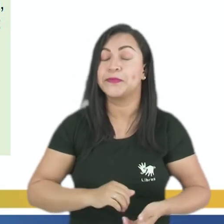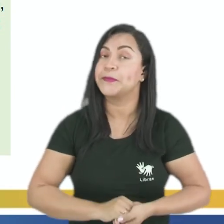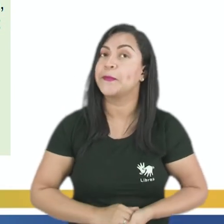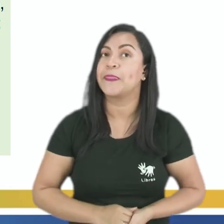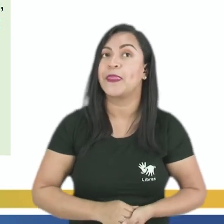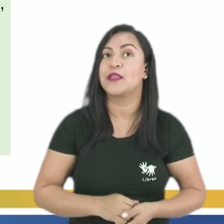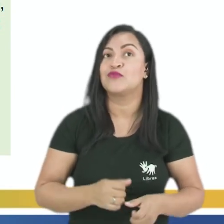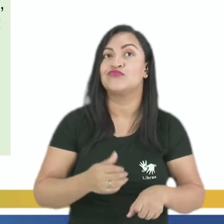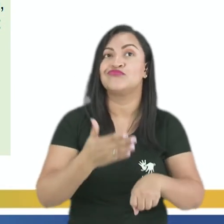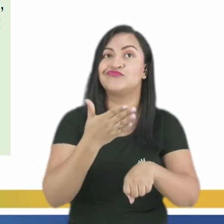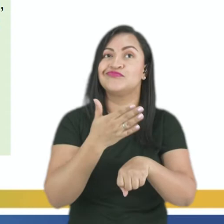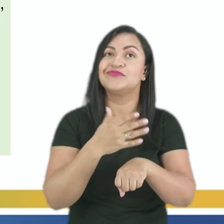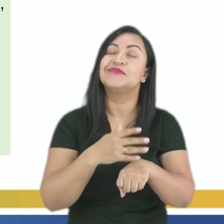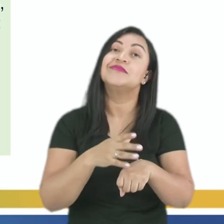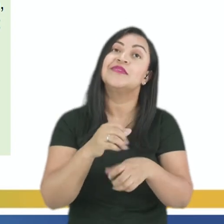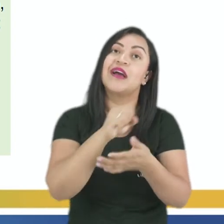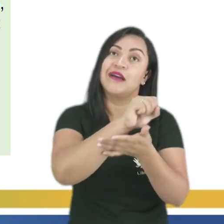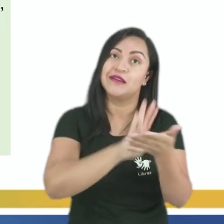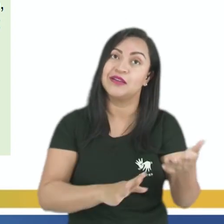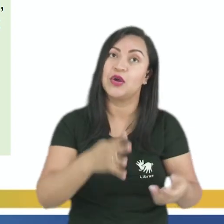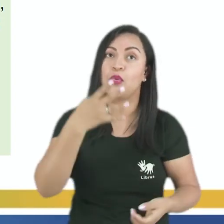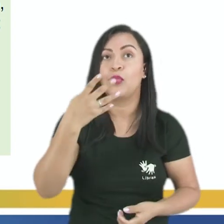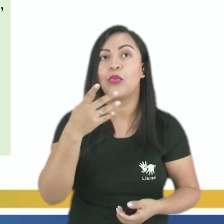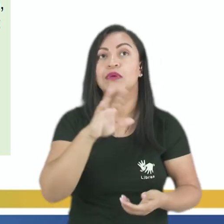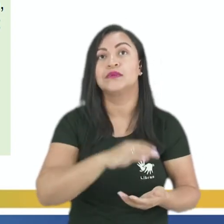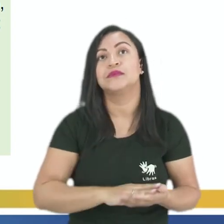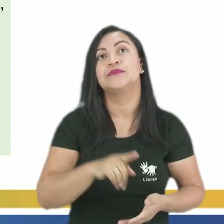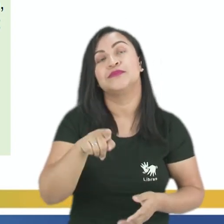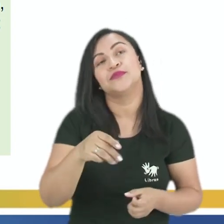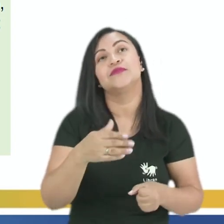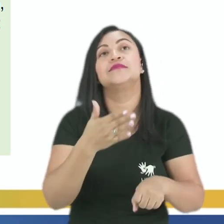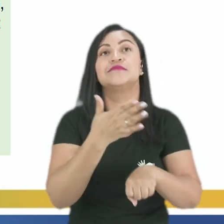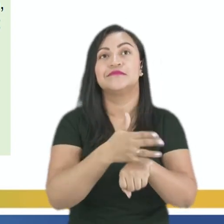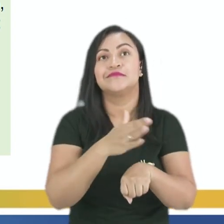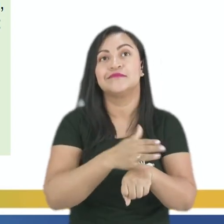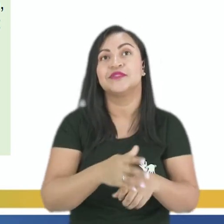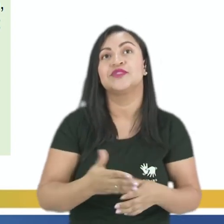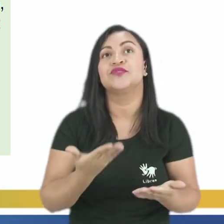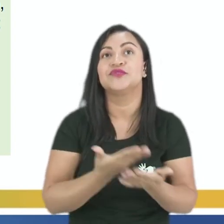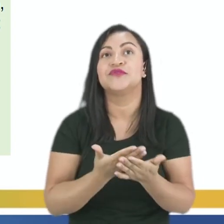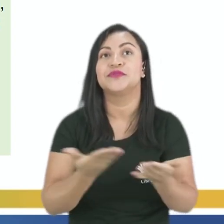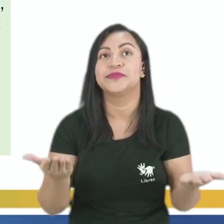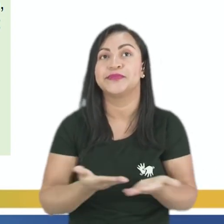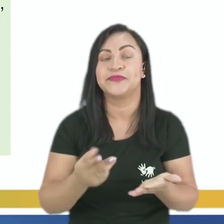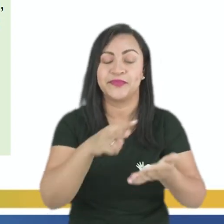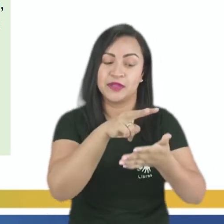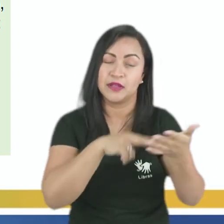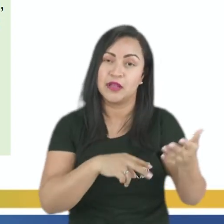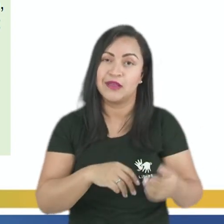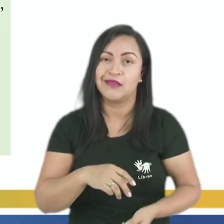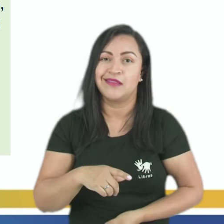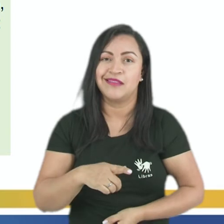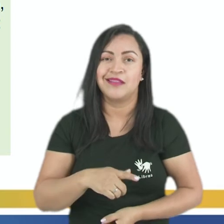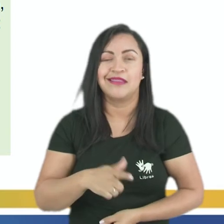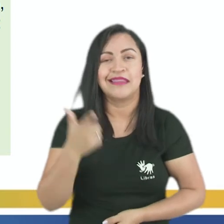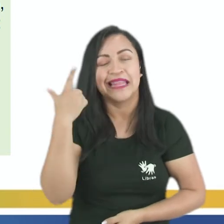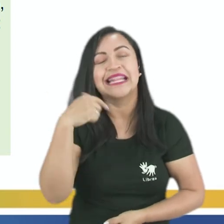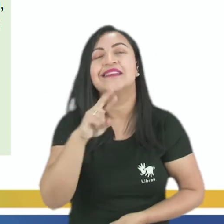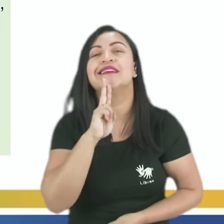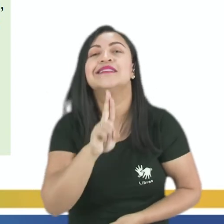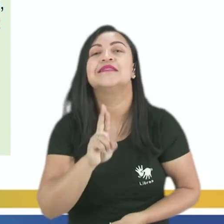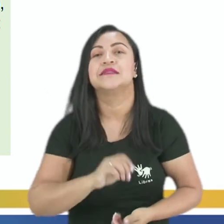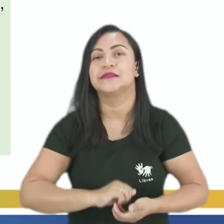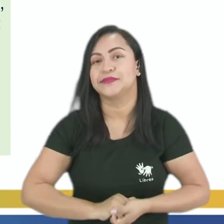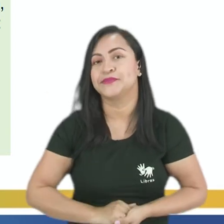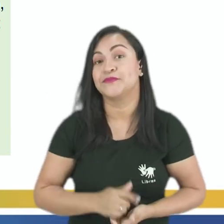vocês 4 exercícios para que a gente possa exercitar o que nós vimos na aula de hoje. Eu vou ler e vocês tentam responder aí de casa. Primeira